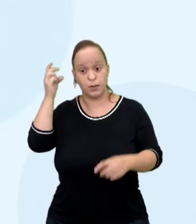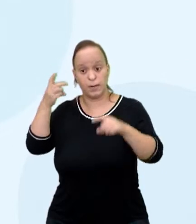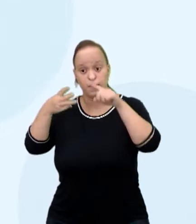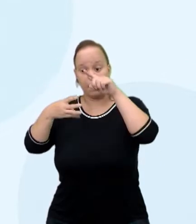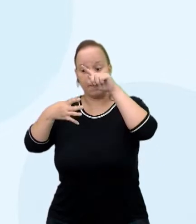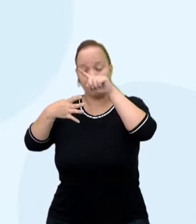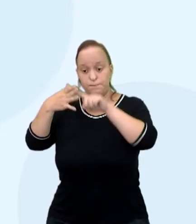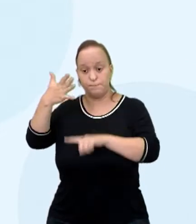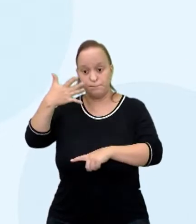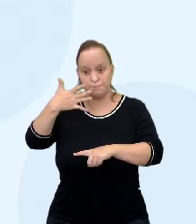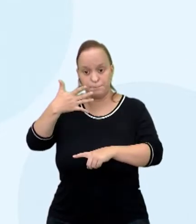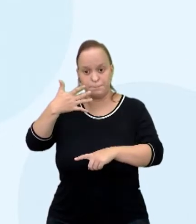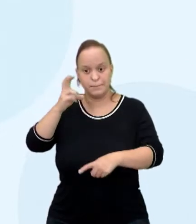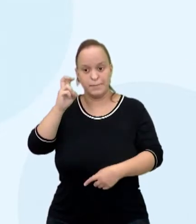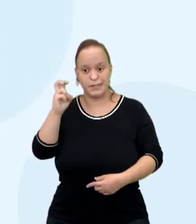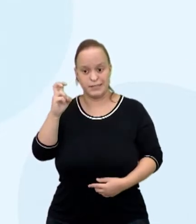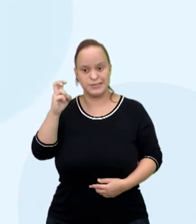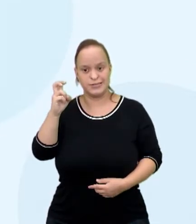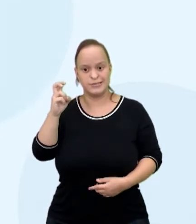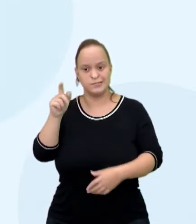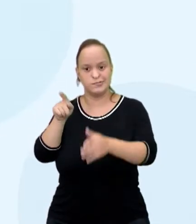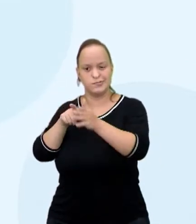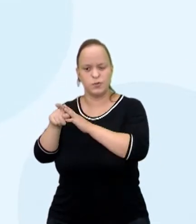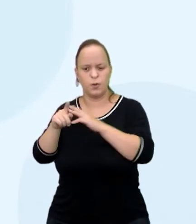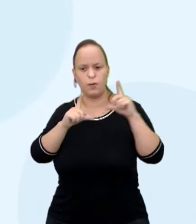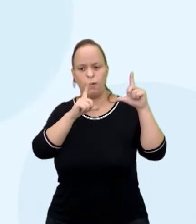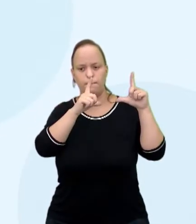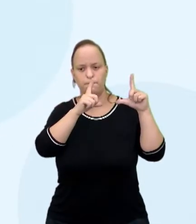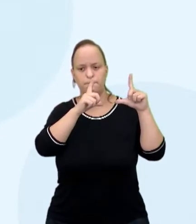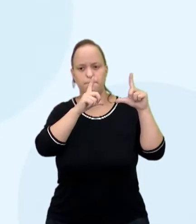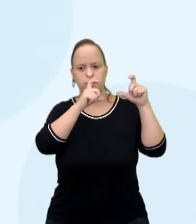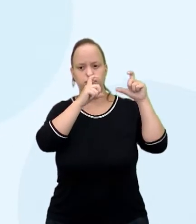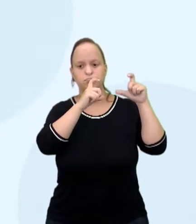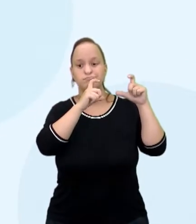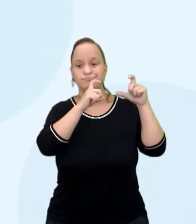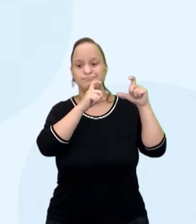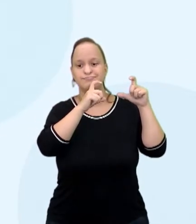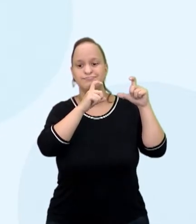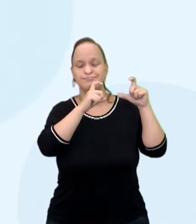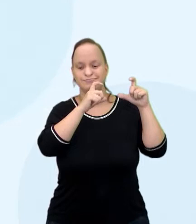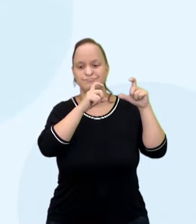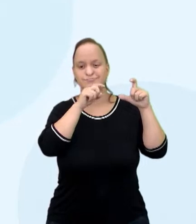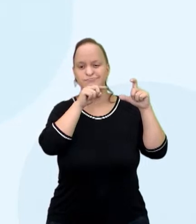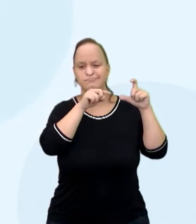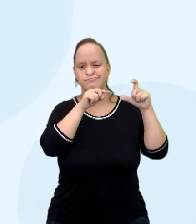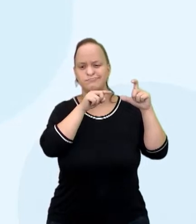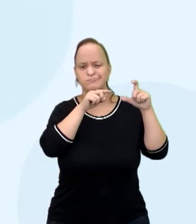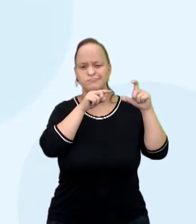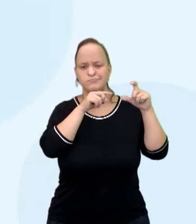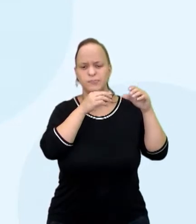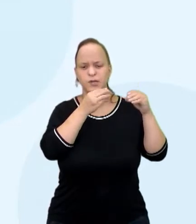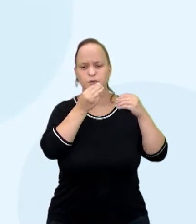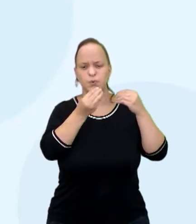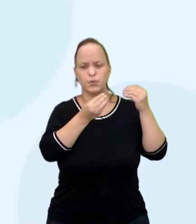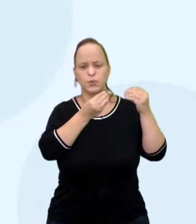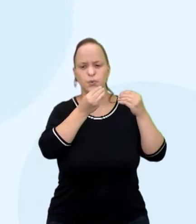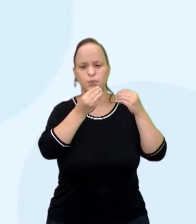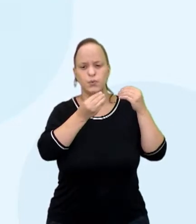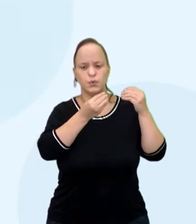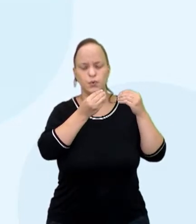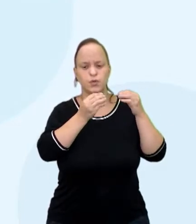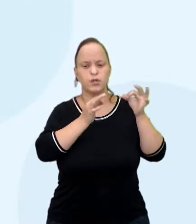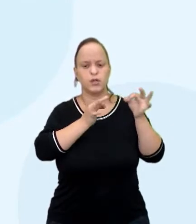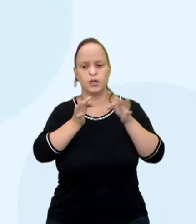na tela. Printa a tela pra gente saber começar a se nortear com o nosso nossa